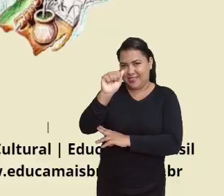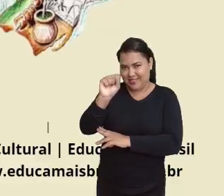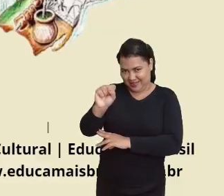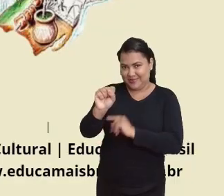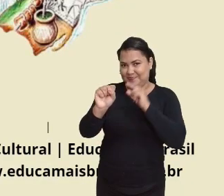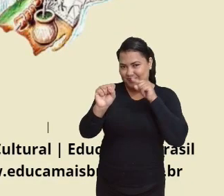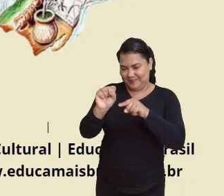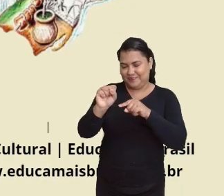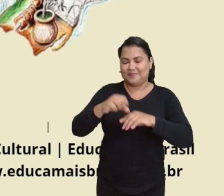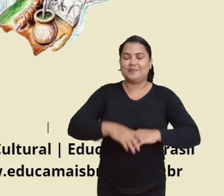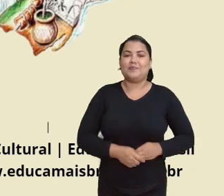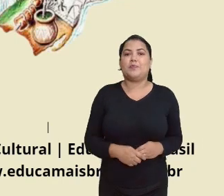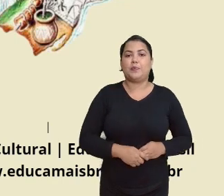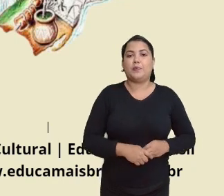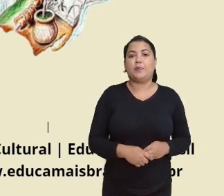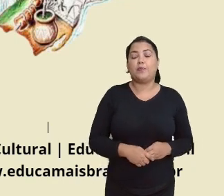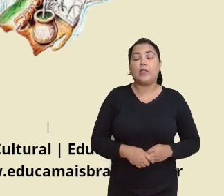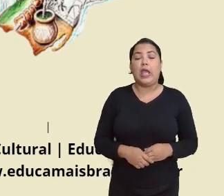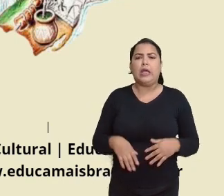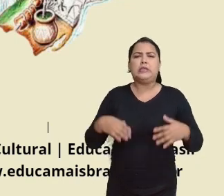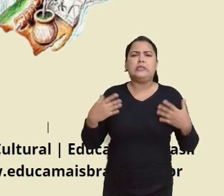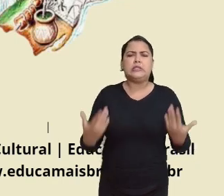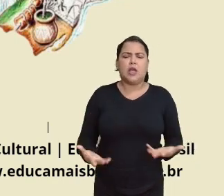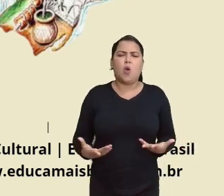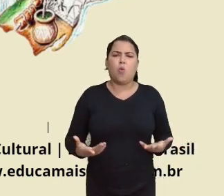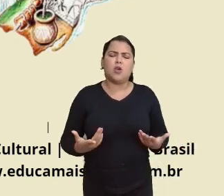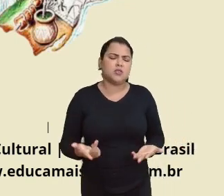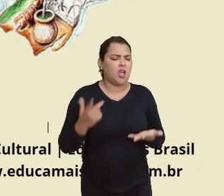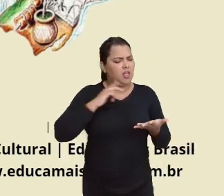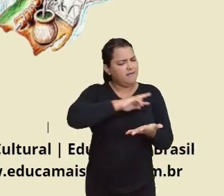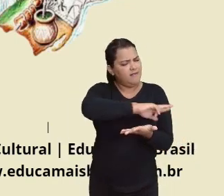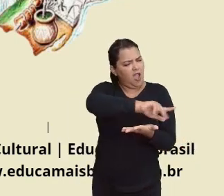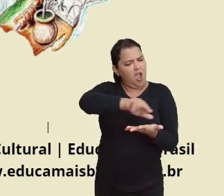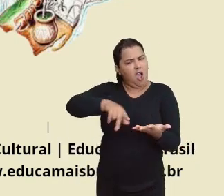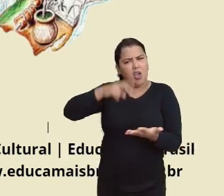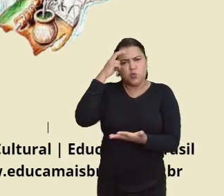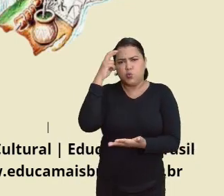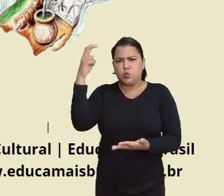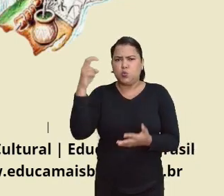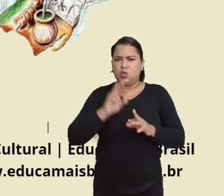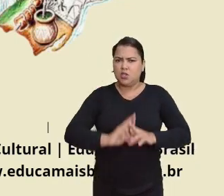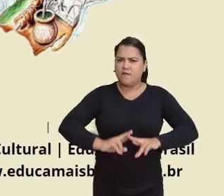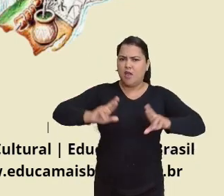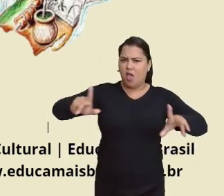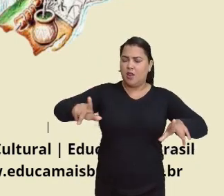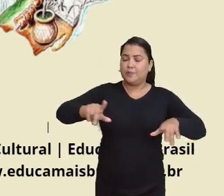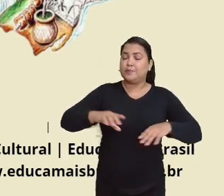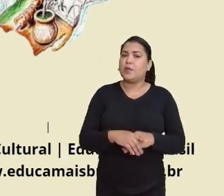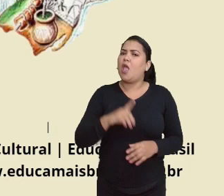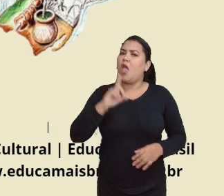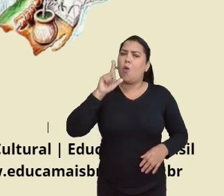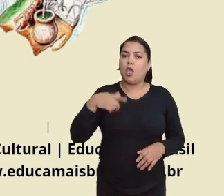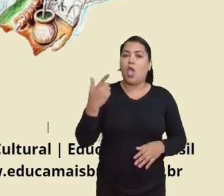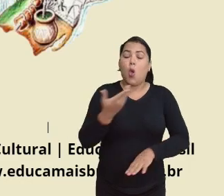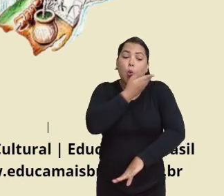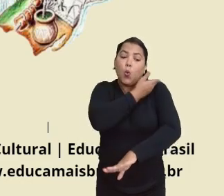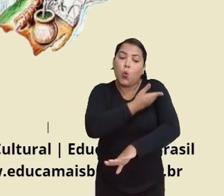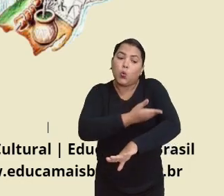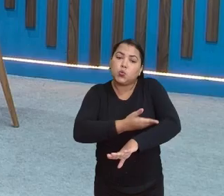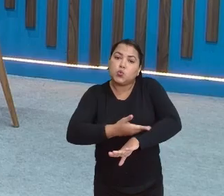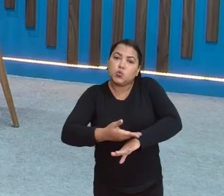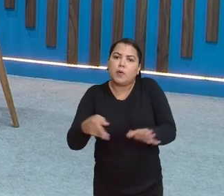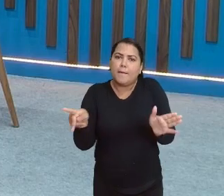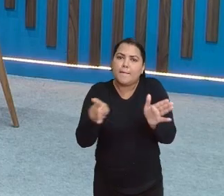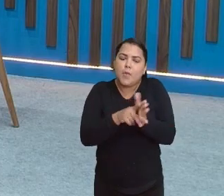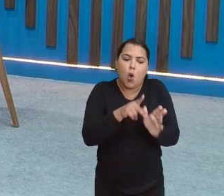essa diversidade cultural, como eu falei, são costumes de um povo, né? E aí está em